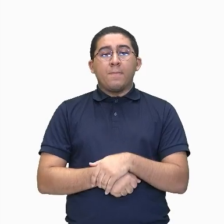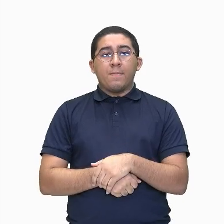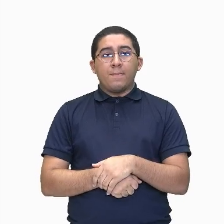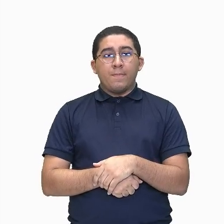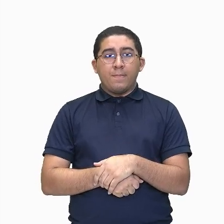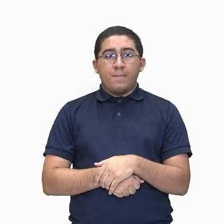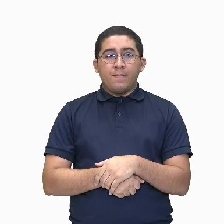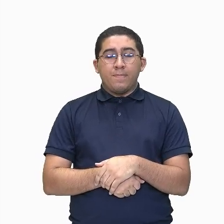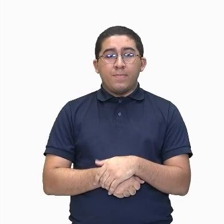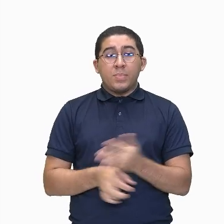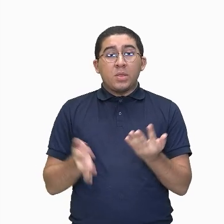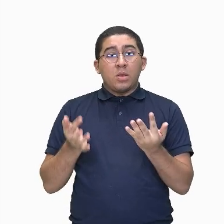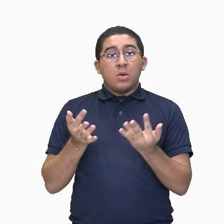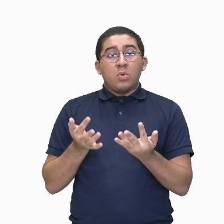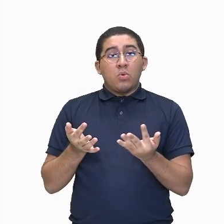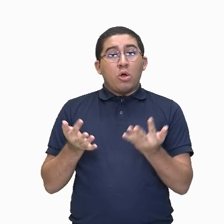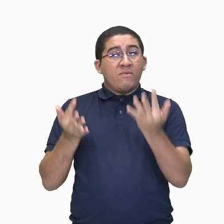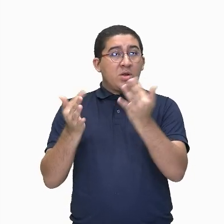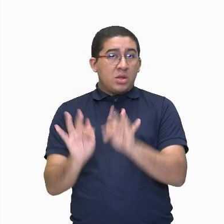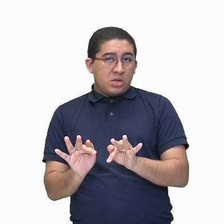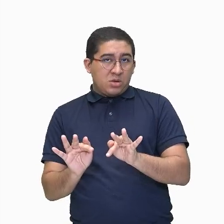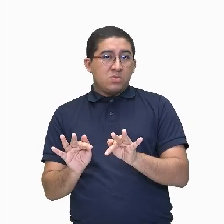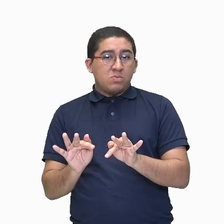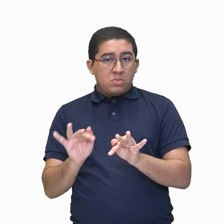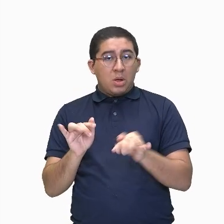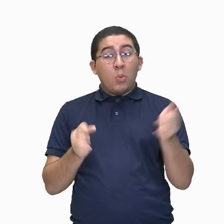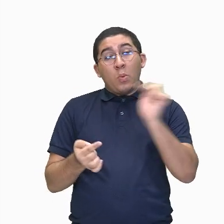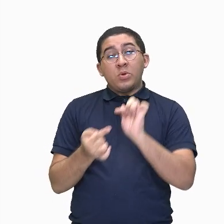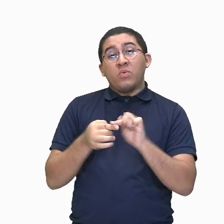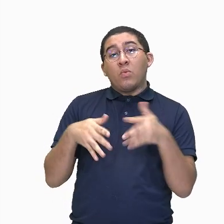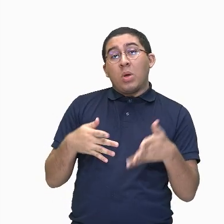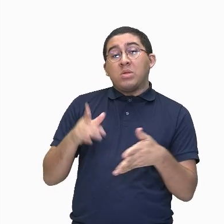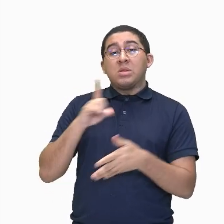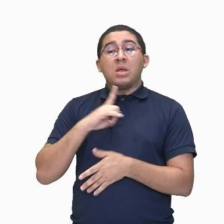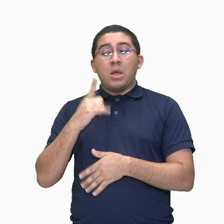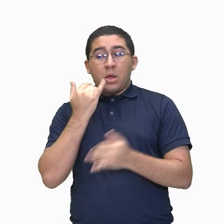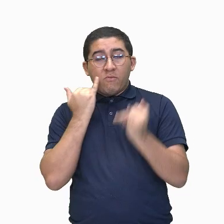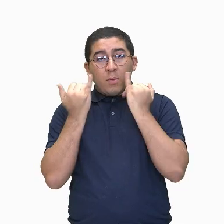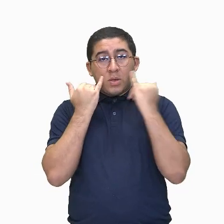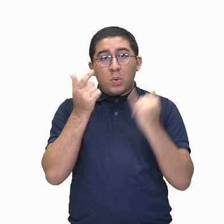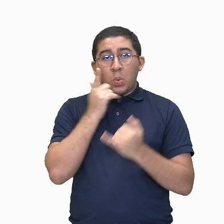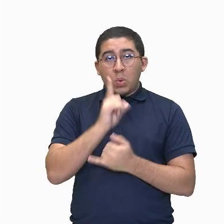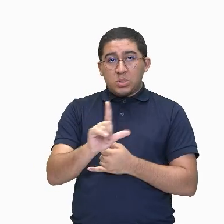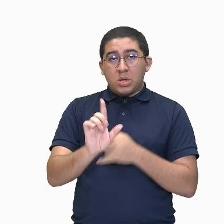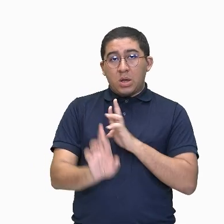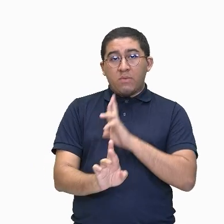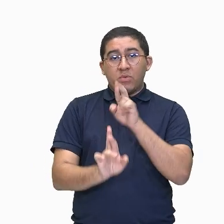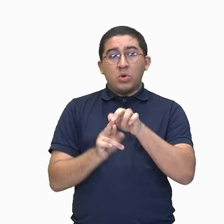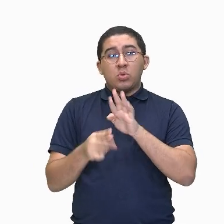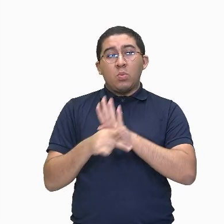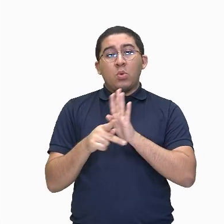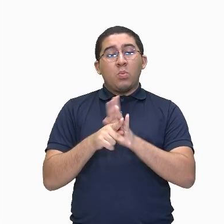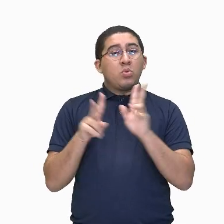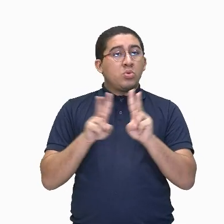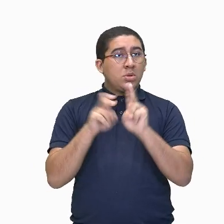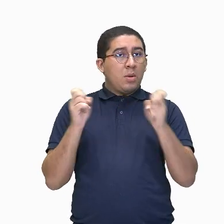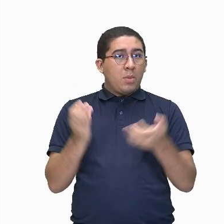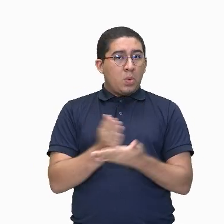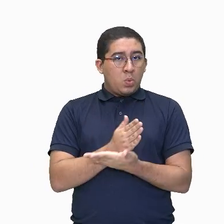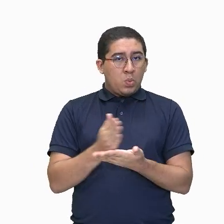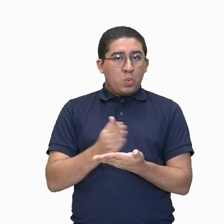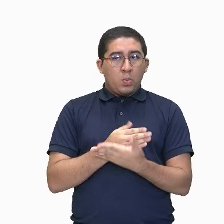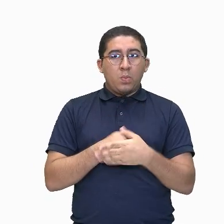e fim. E a finalidade, o objetivo de obter informações, né, informação a respeito de um determinado